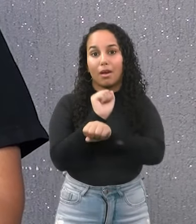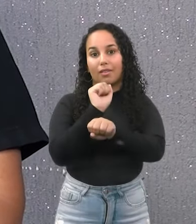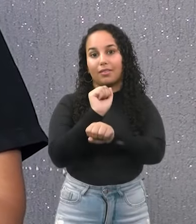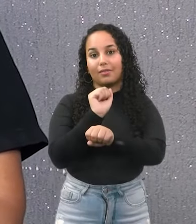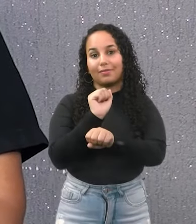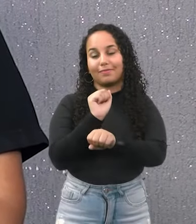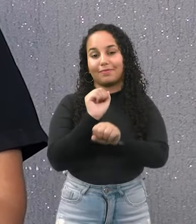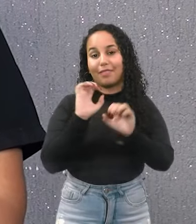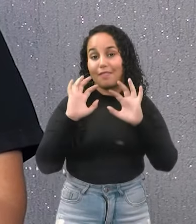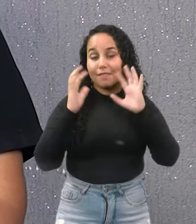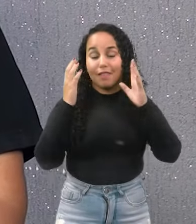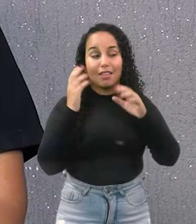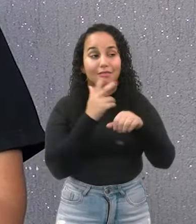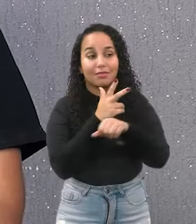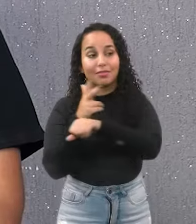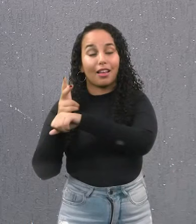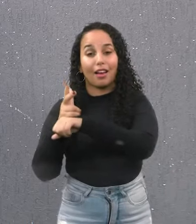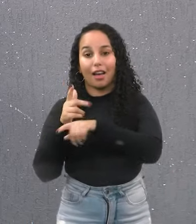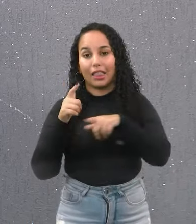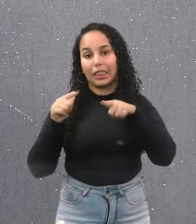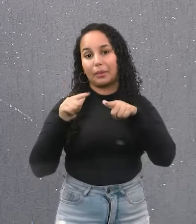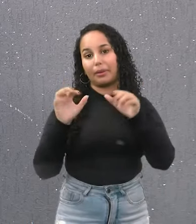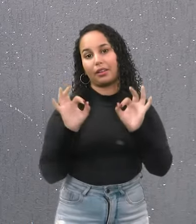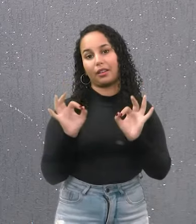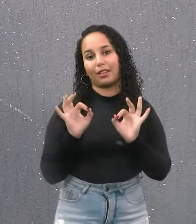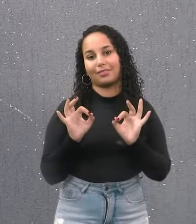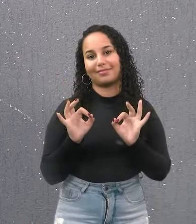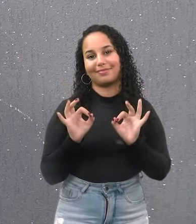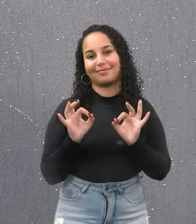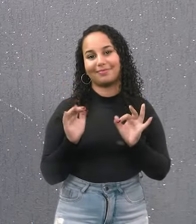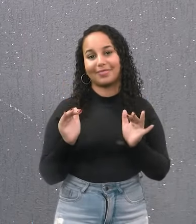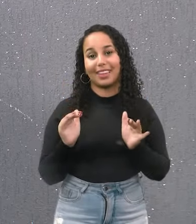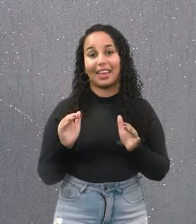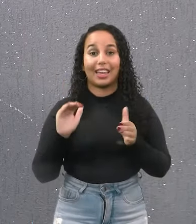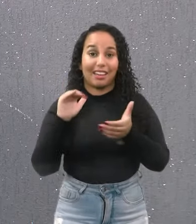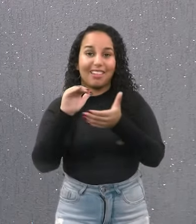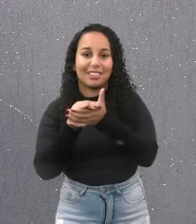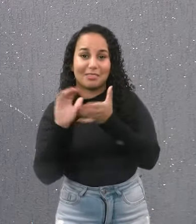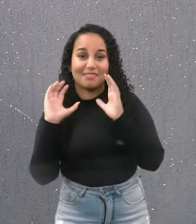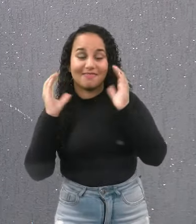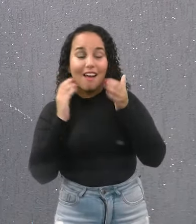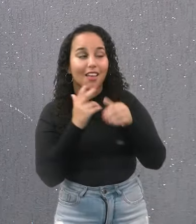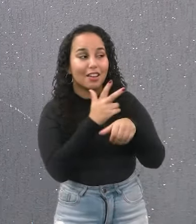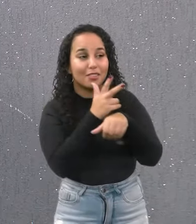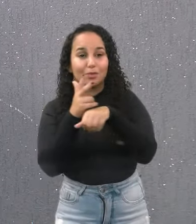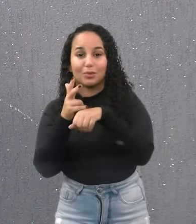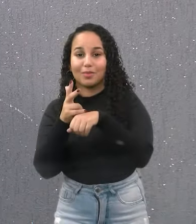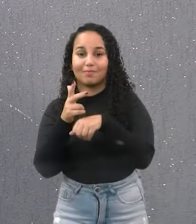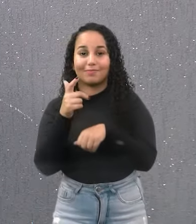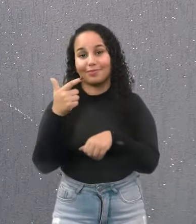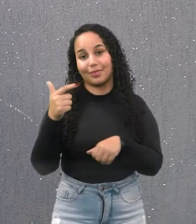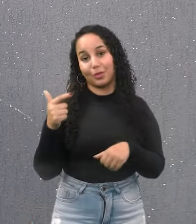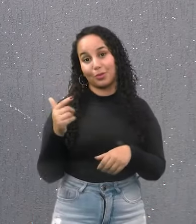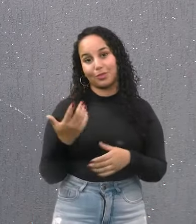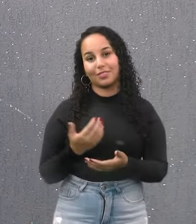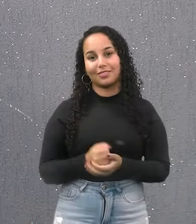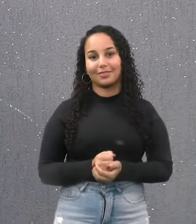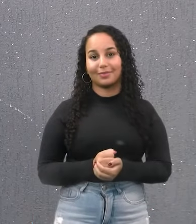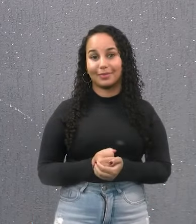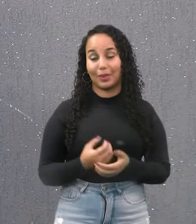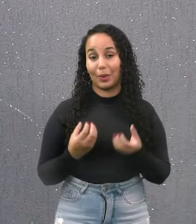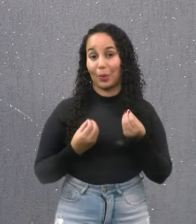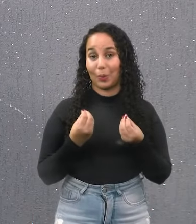mina secou, porque como foram fechados, né, os eventos, os casais que estavam se planejando a